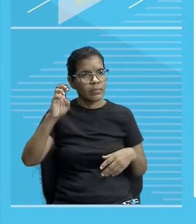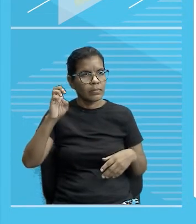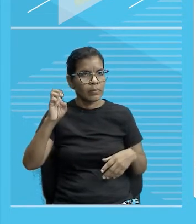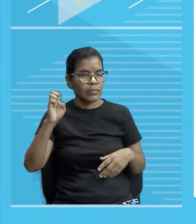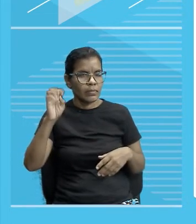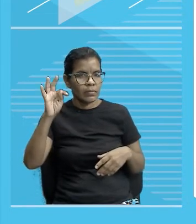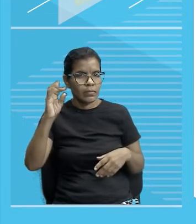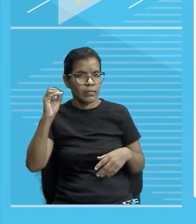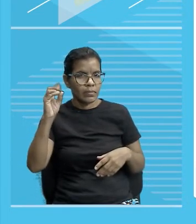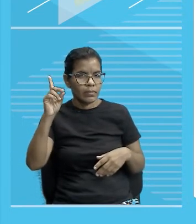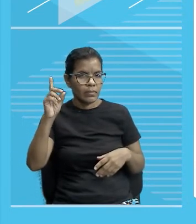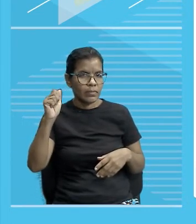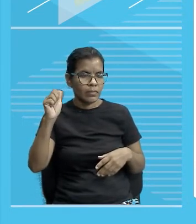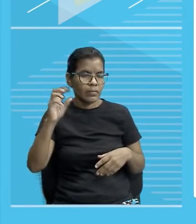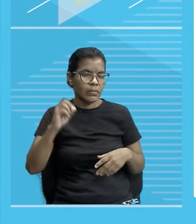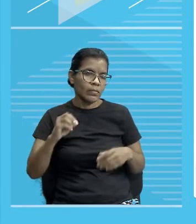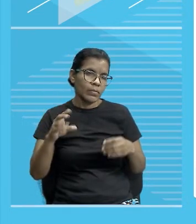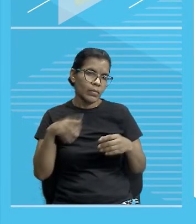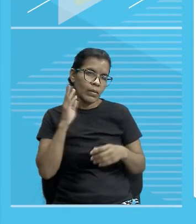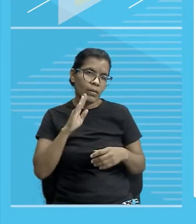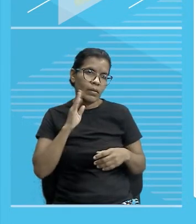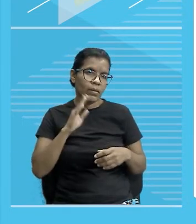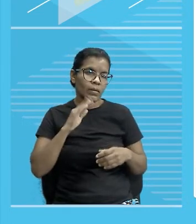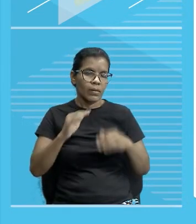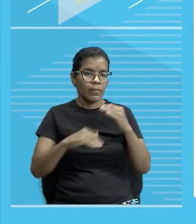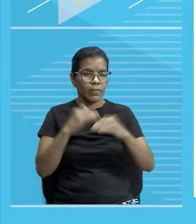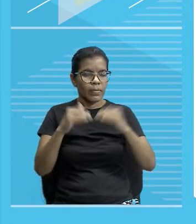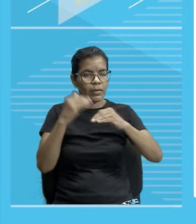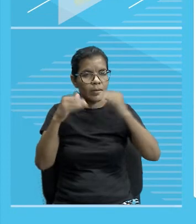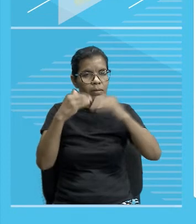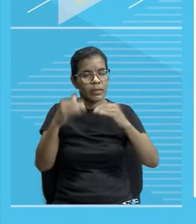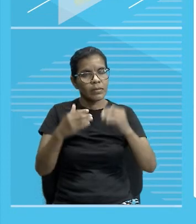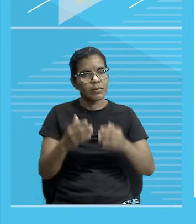como processos ou procedimentos